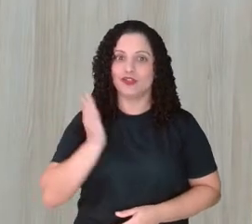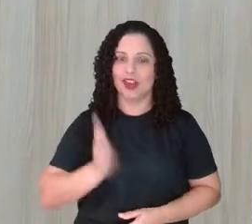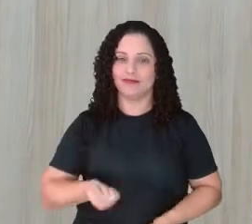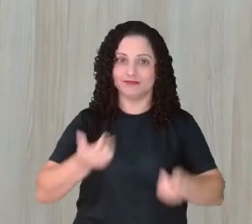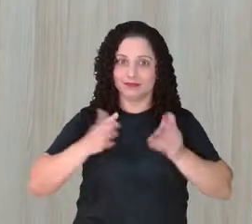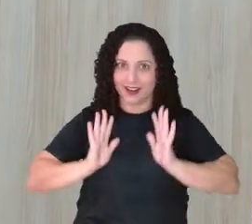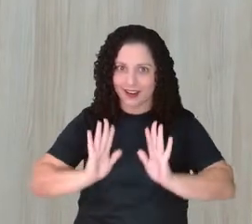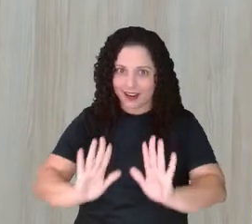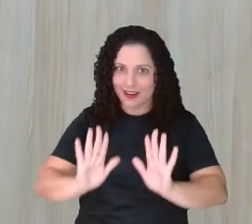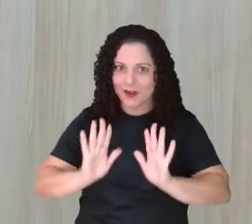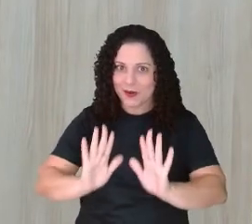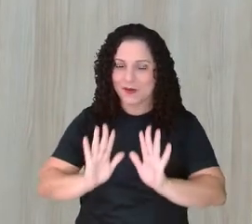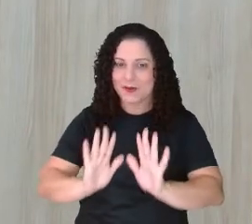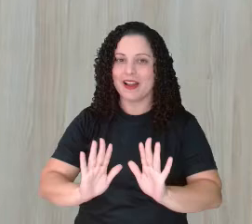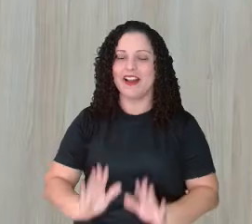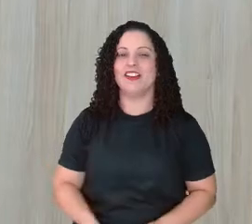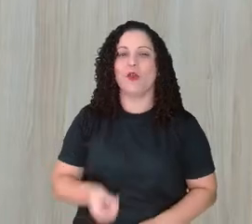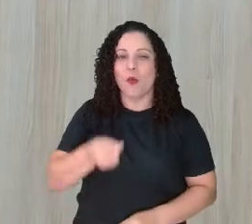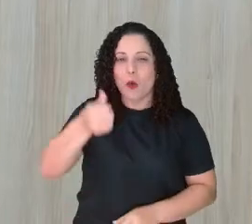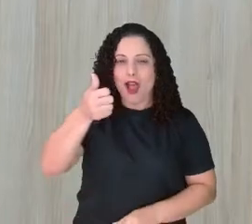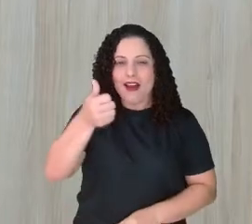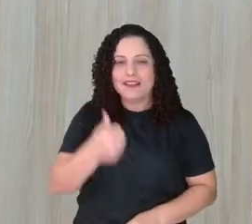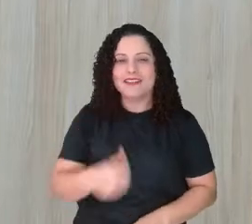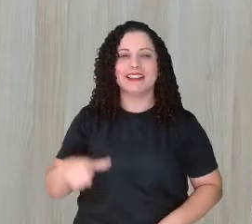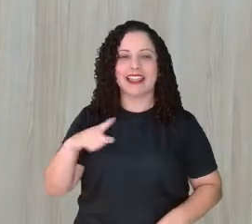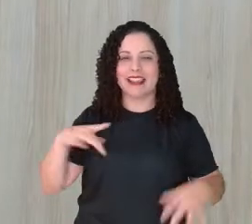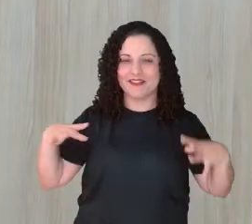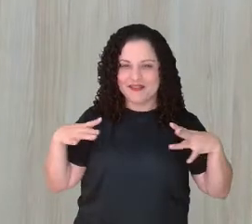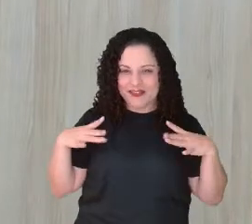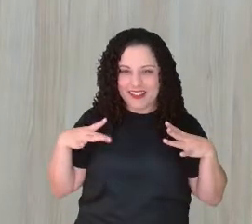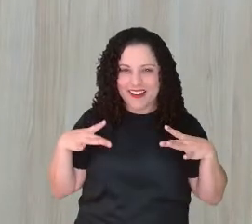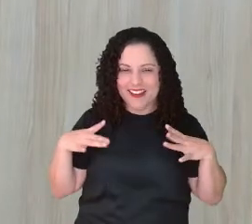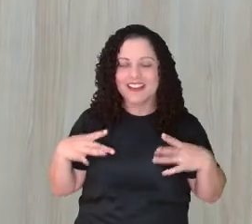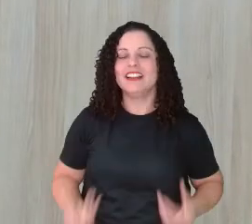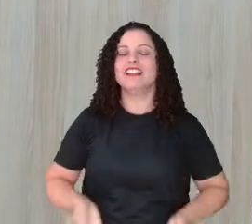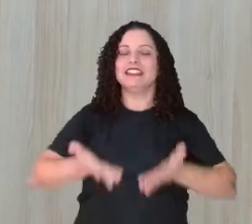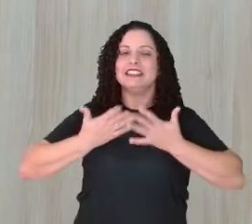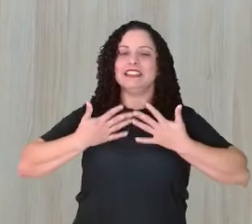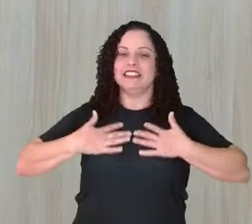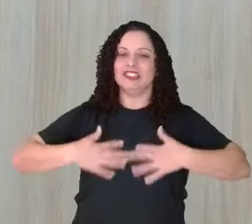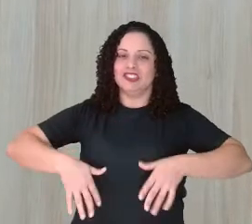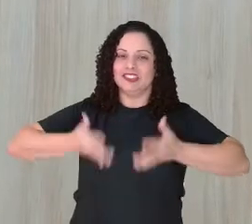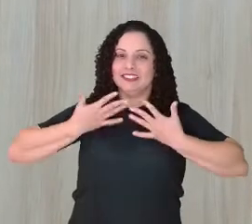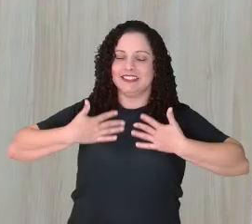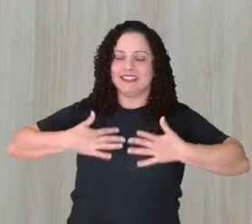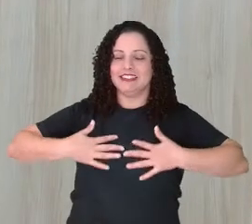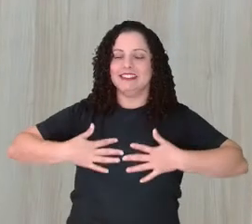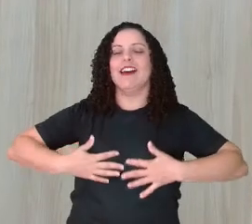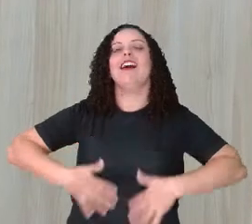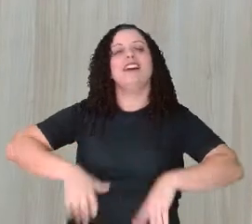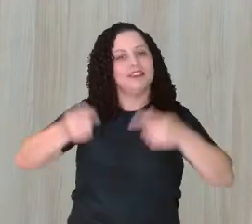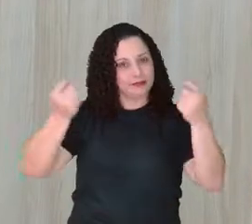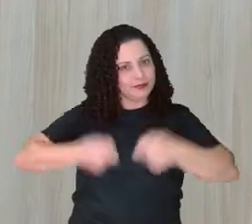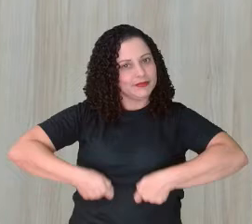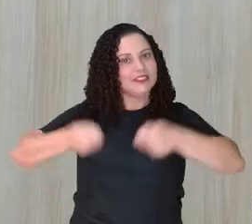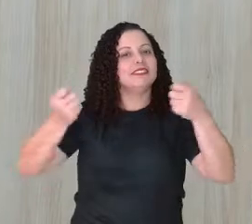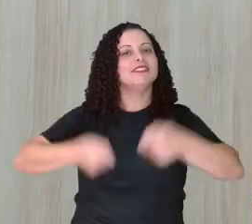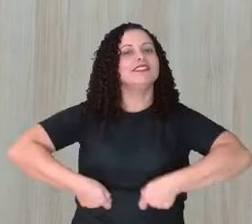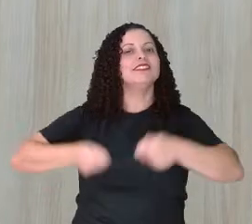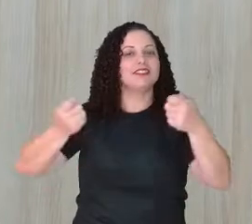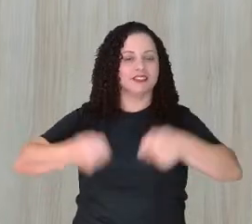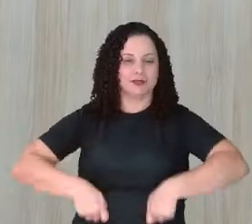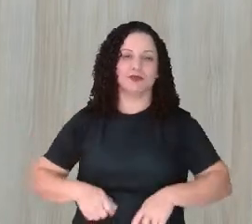calma, que está bem pertinho do recesso, a gente vai descansar, merecemos descansar, não